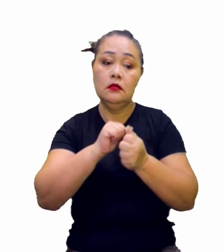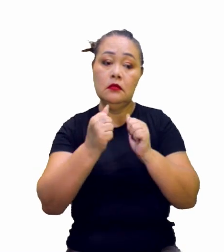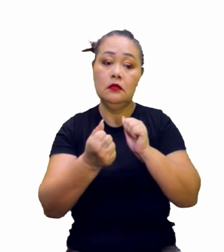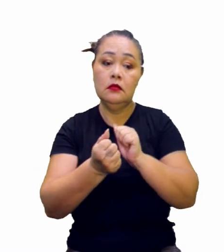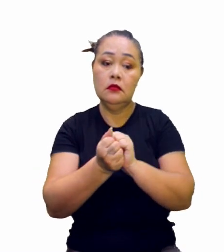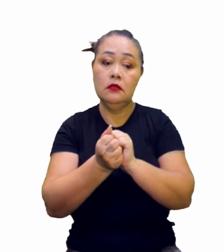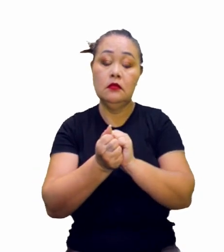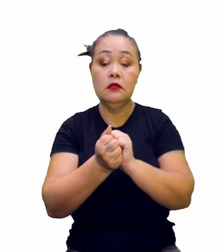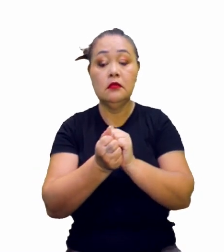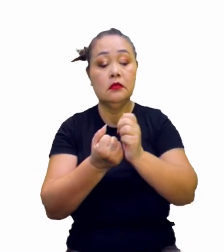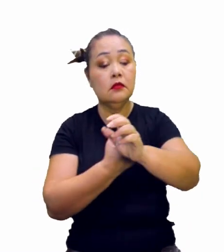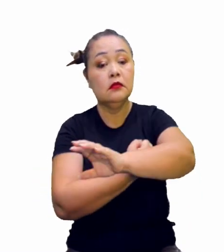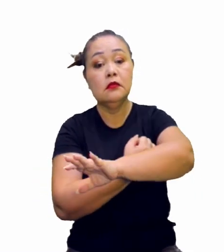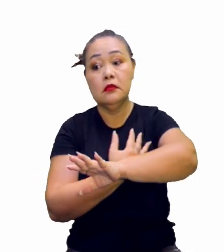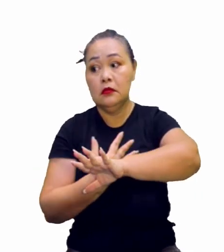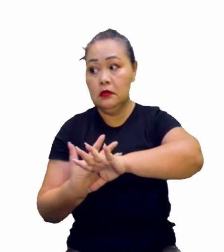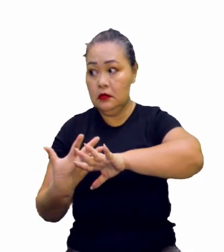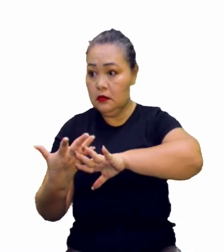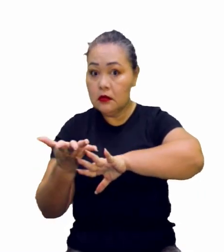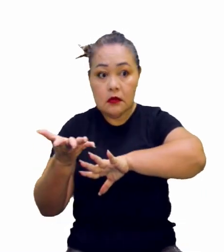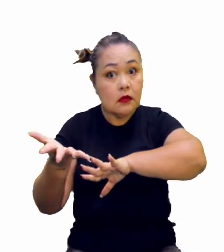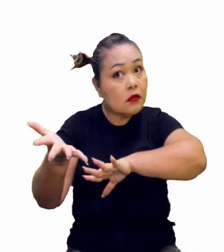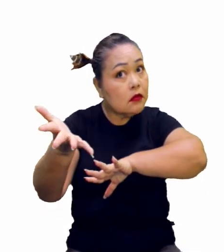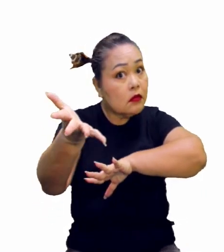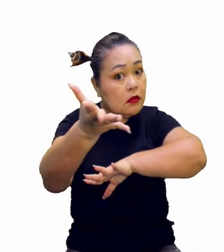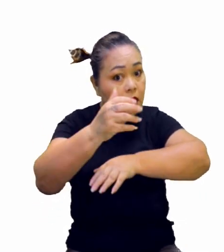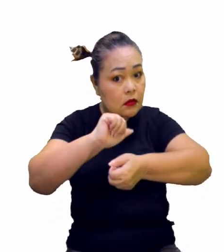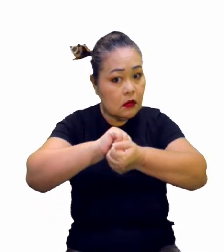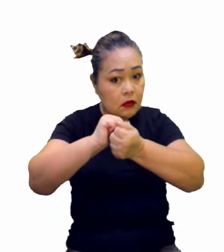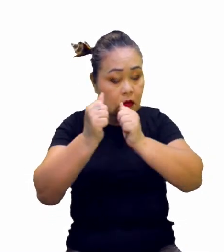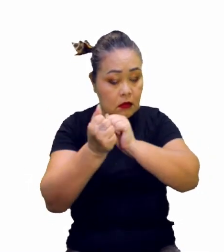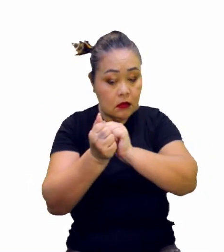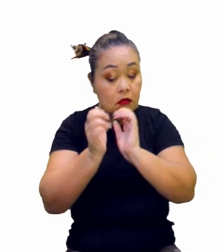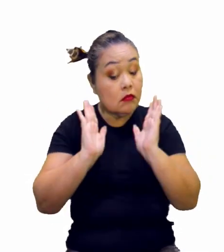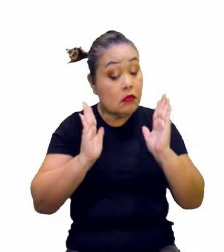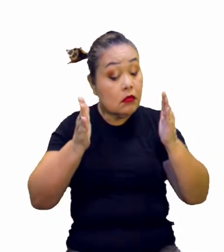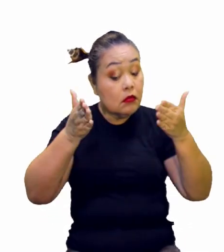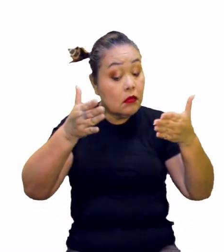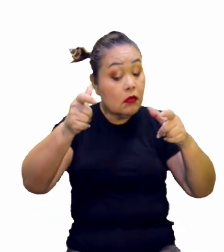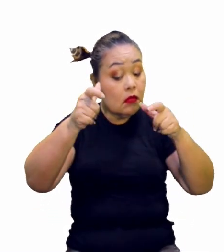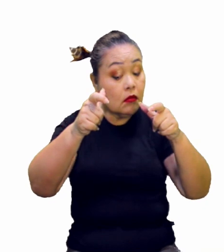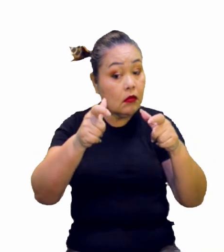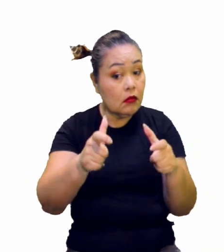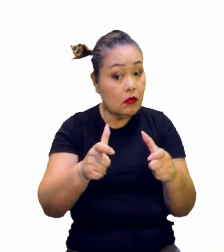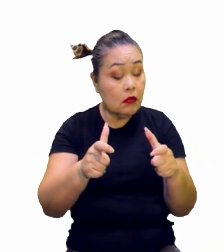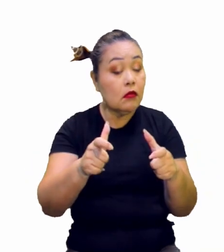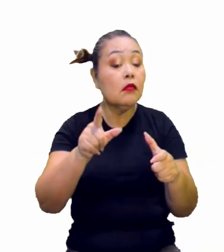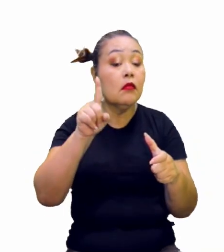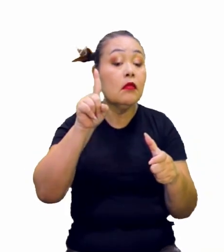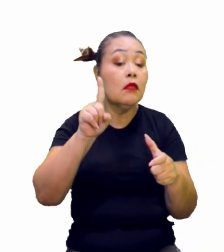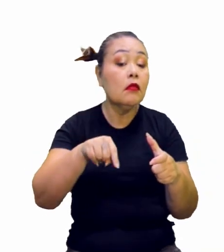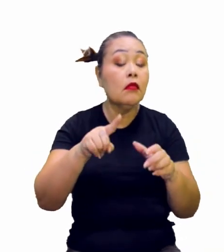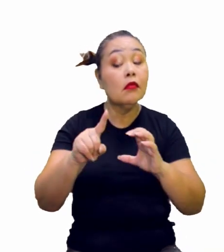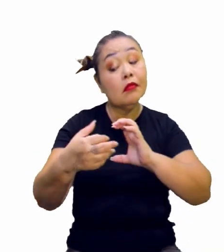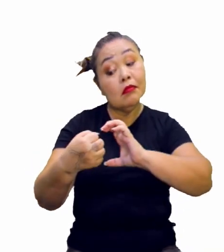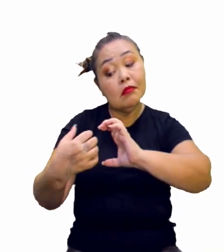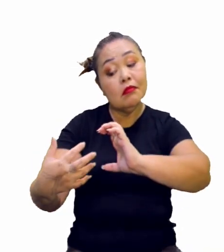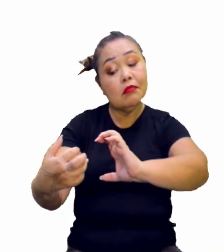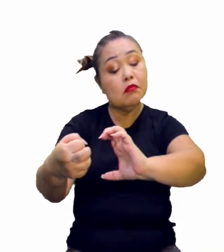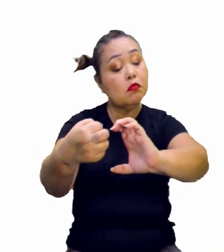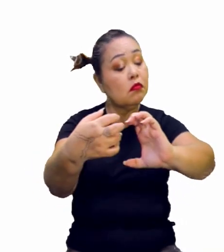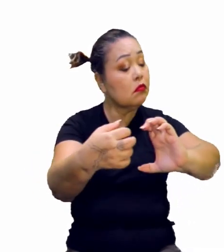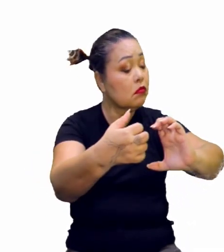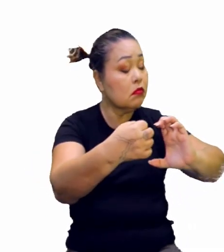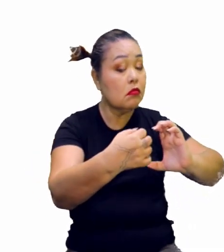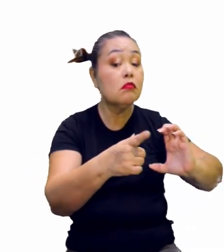adaptada a condições ecológicas de uma certa região, é geralmente caracterizada por